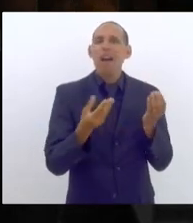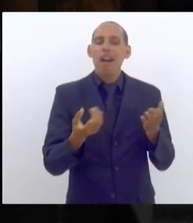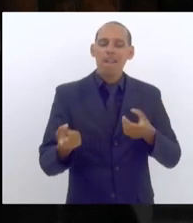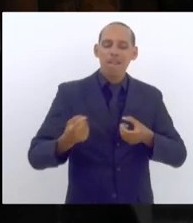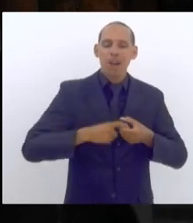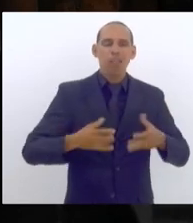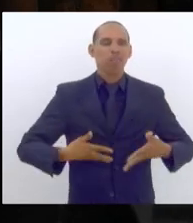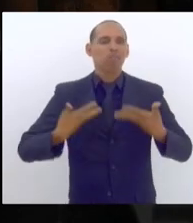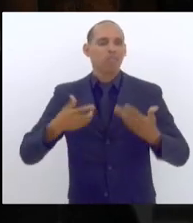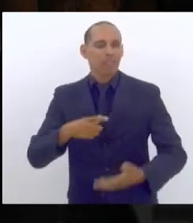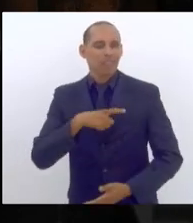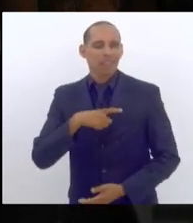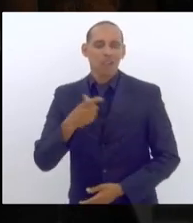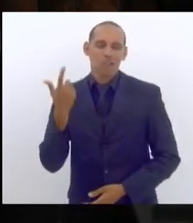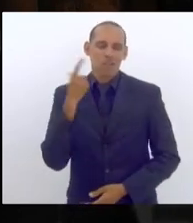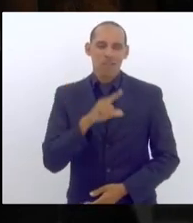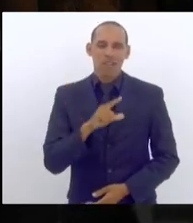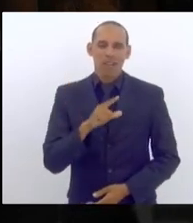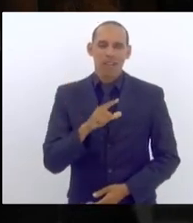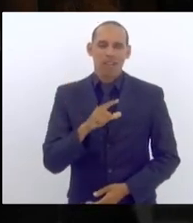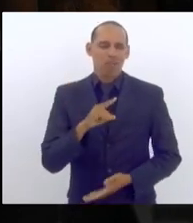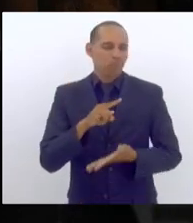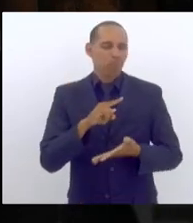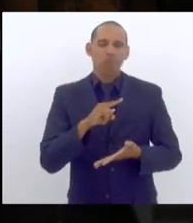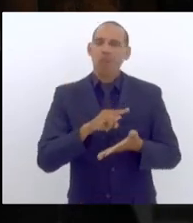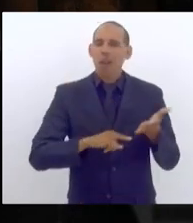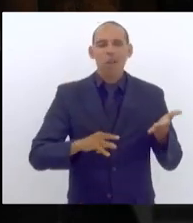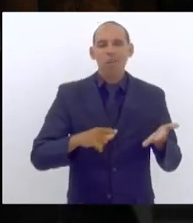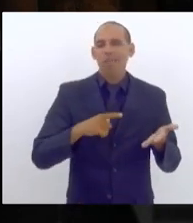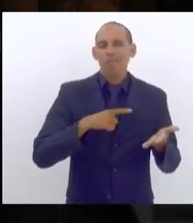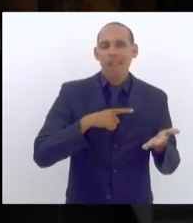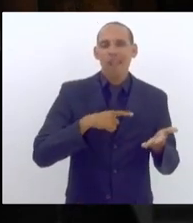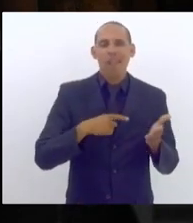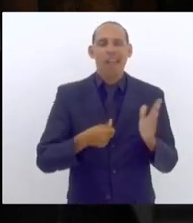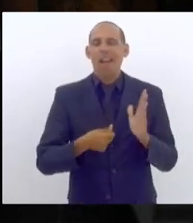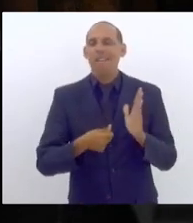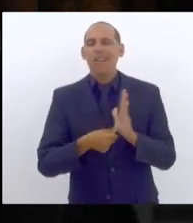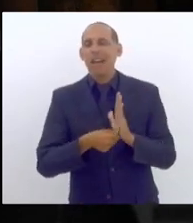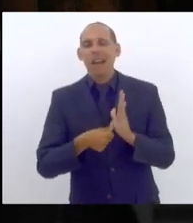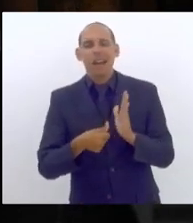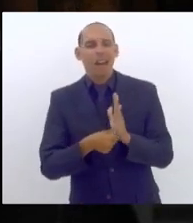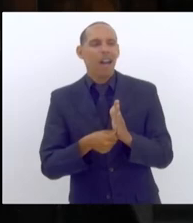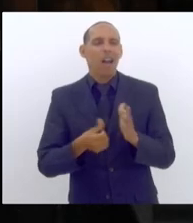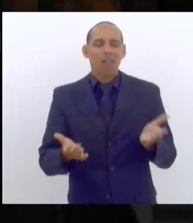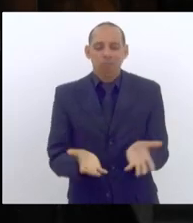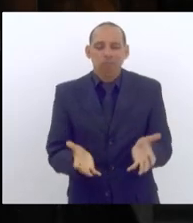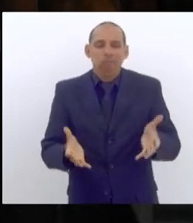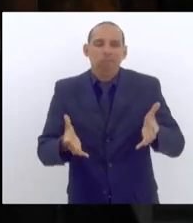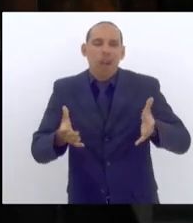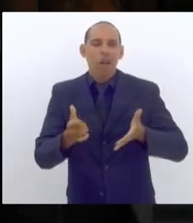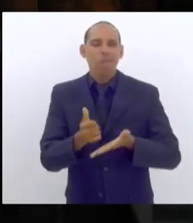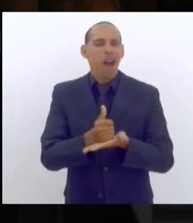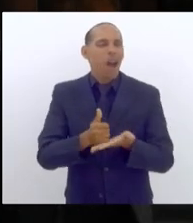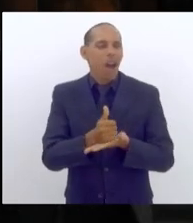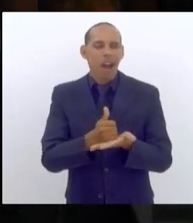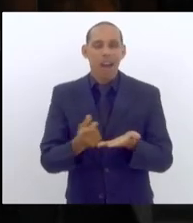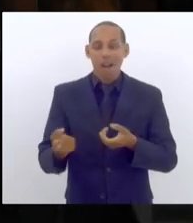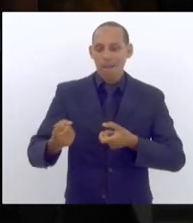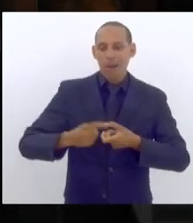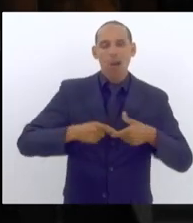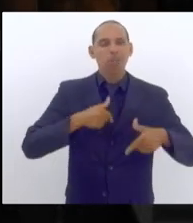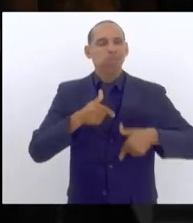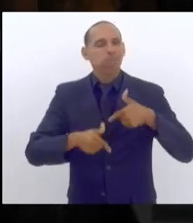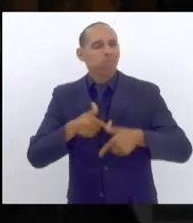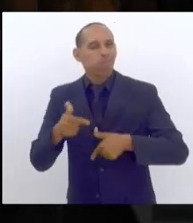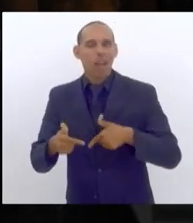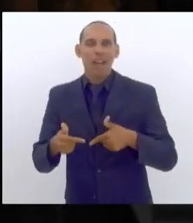ter dignidade, a tirar uma documentação, a conseguir uma cesta básica, né, a voltar ao mercado de trabalho,